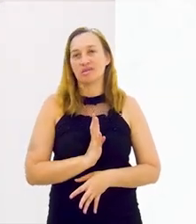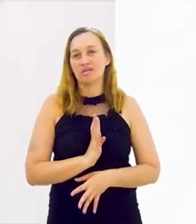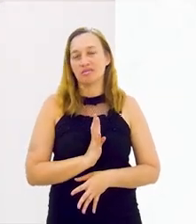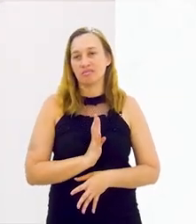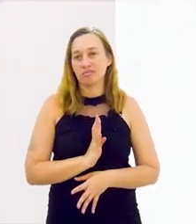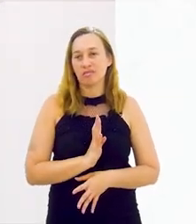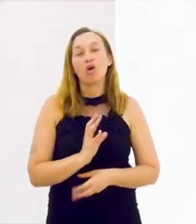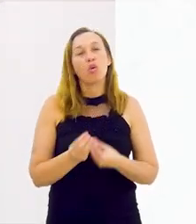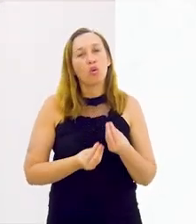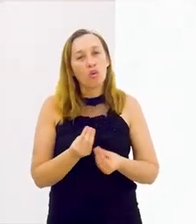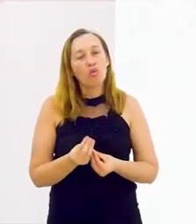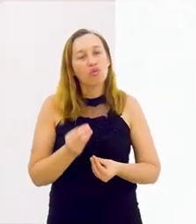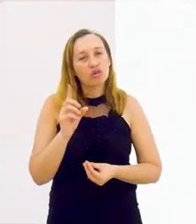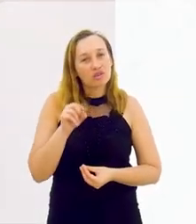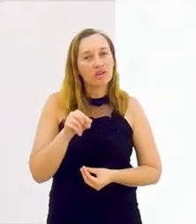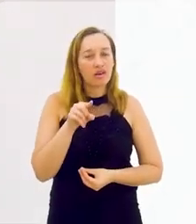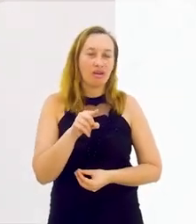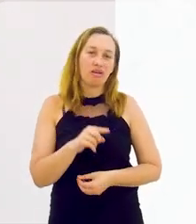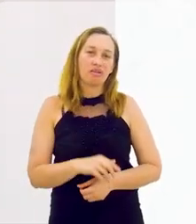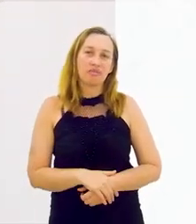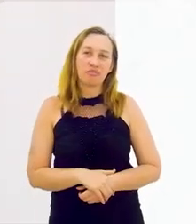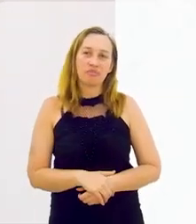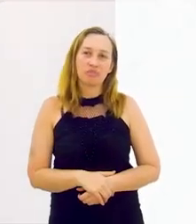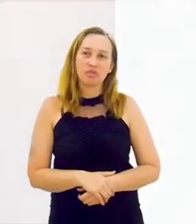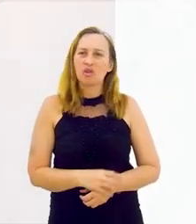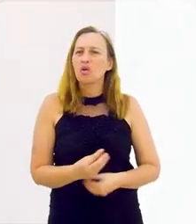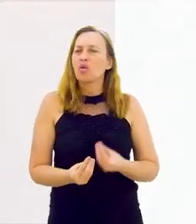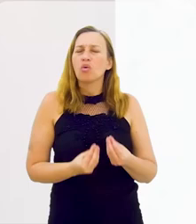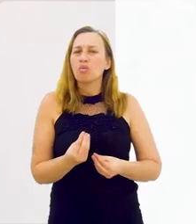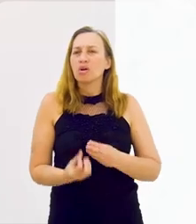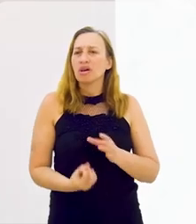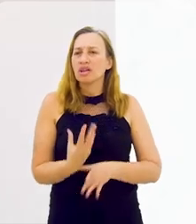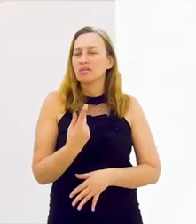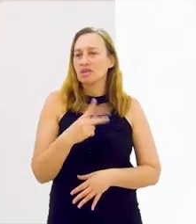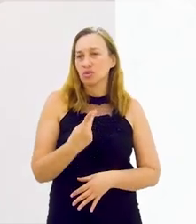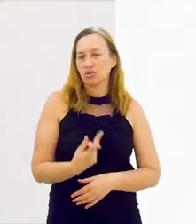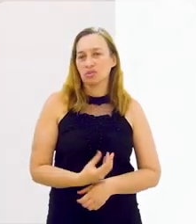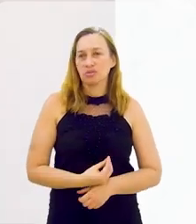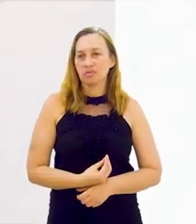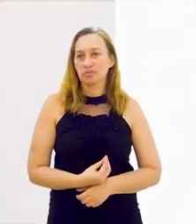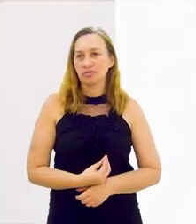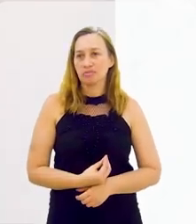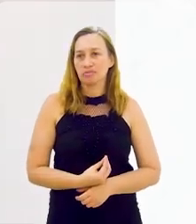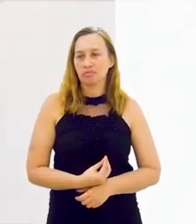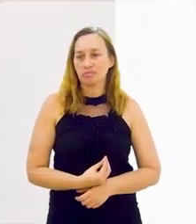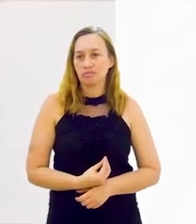autoconhecimento, né? Você conheceu como você se expressa, como é a tua criatividade,